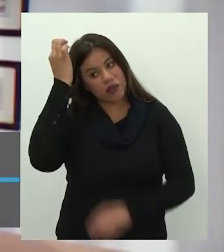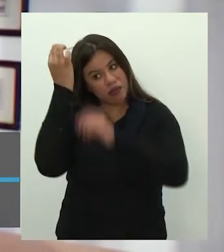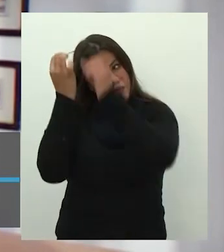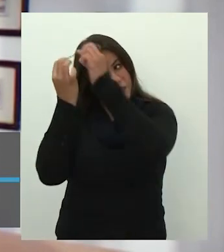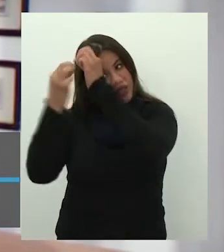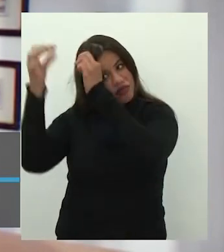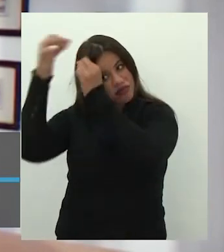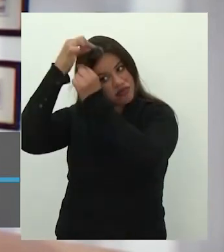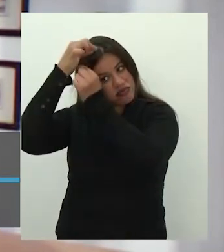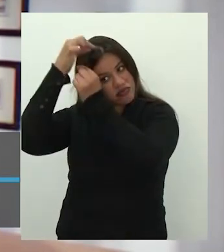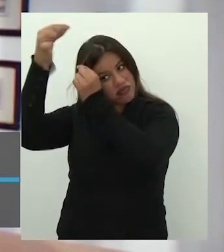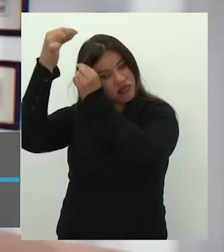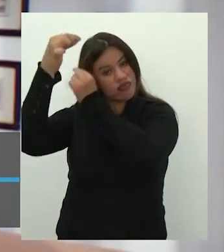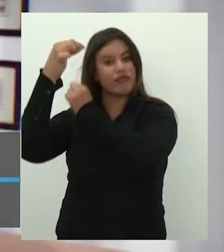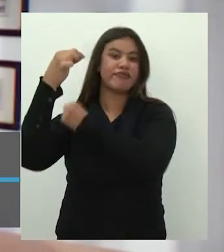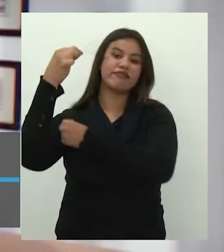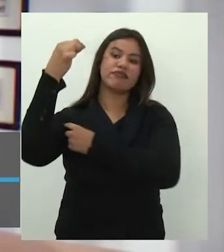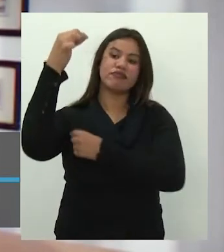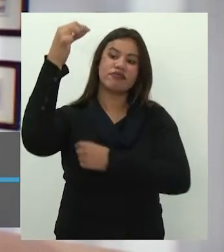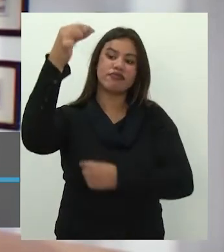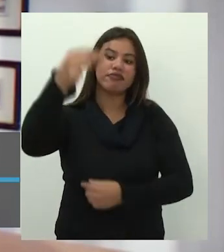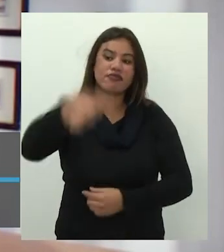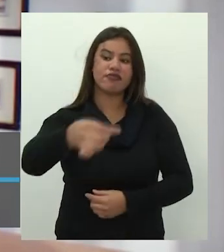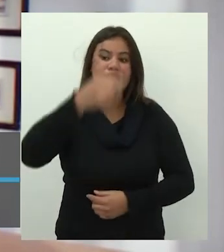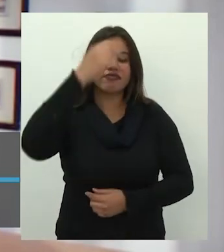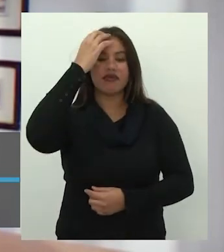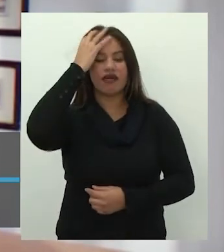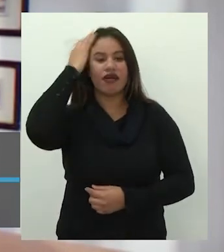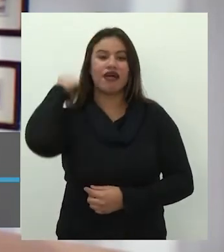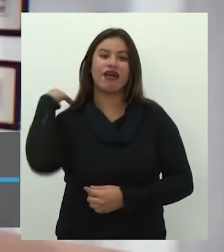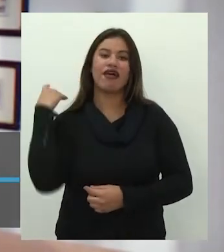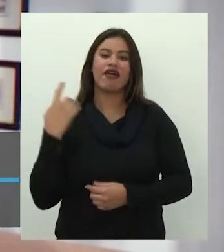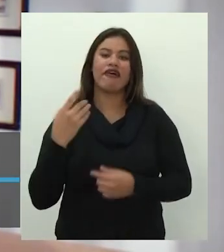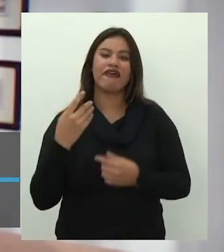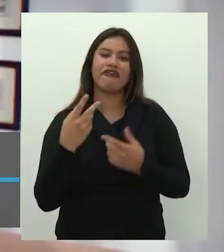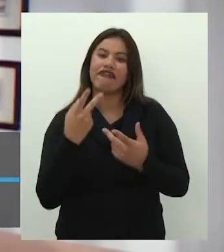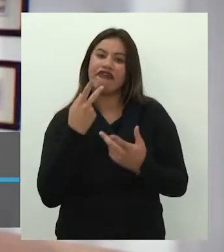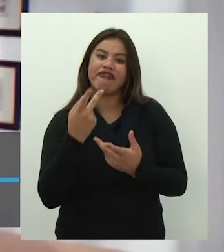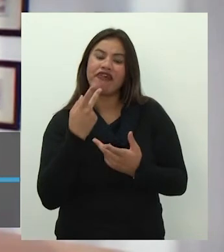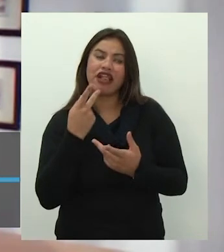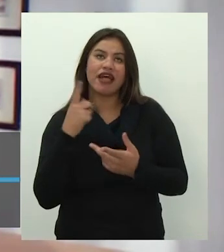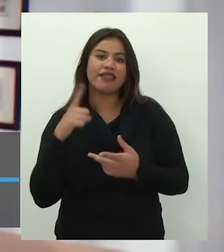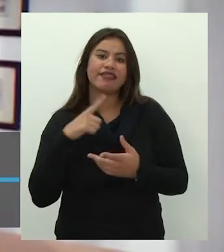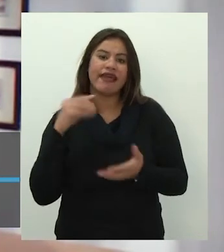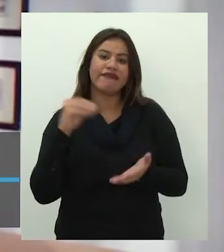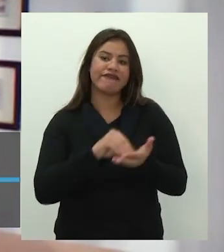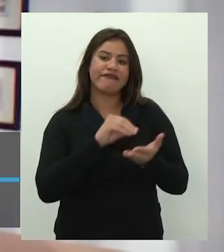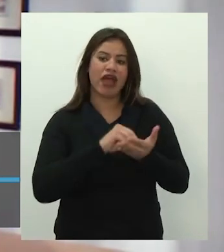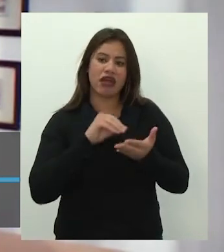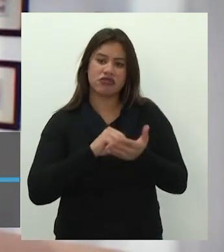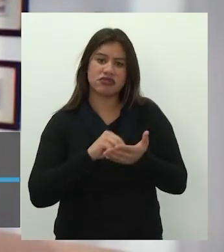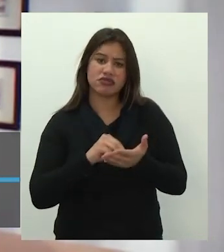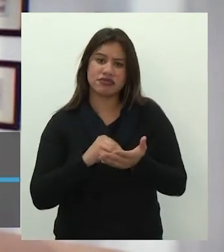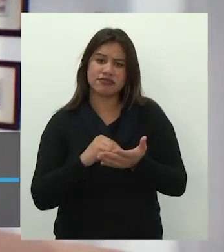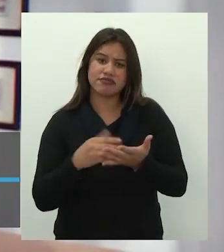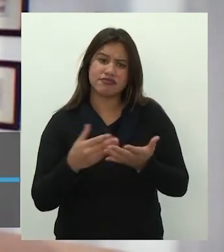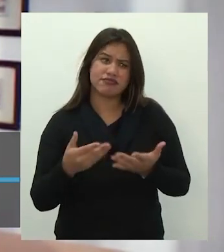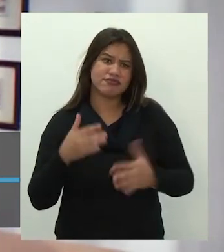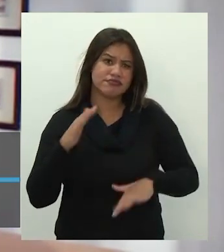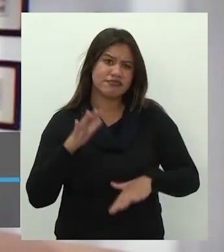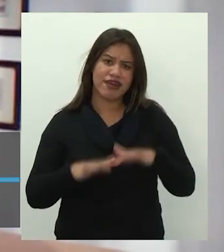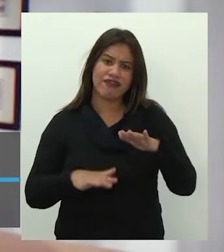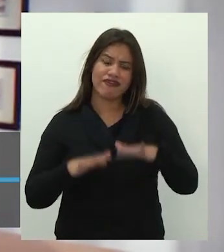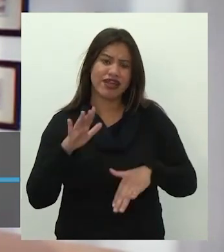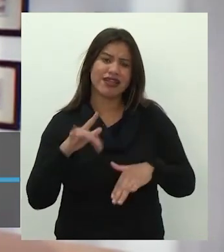mandar para qualquer laboratório, vai acusar falta de alguma coisa? Provavelmente vai ter excesso